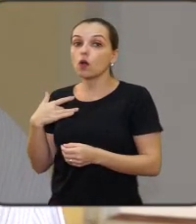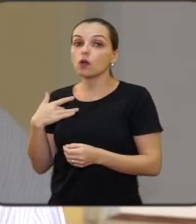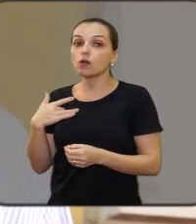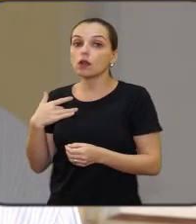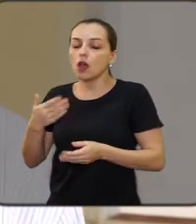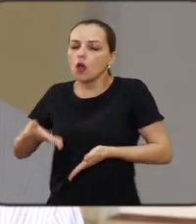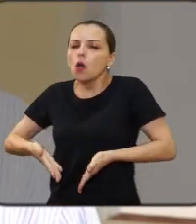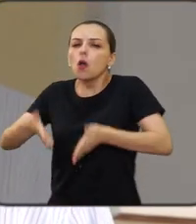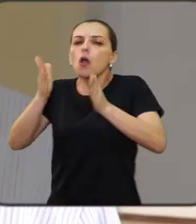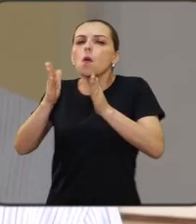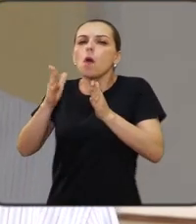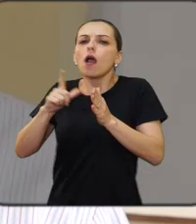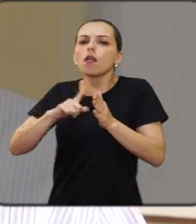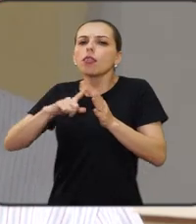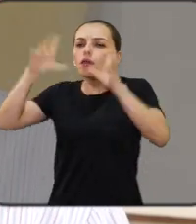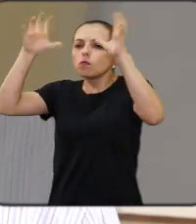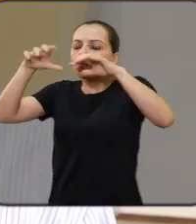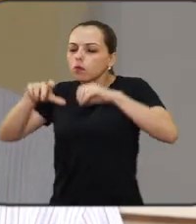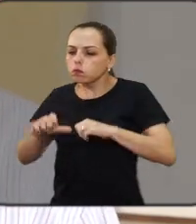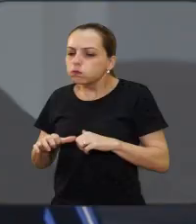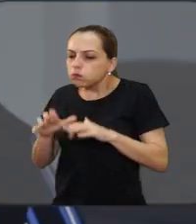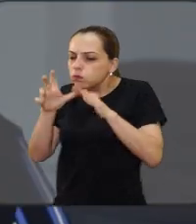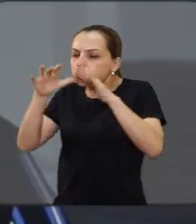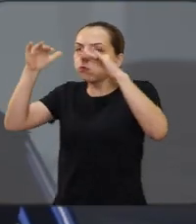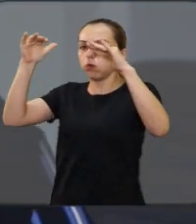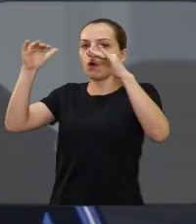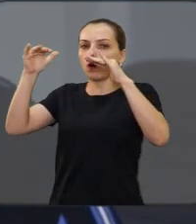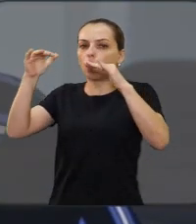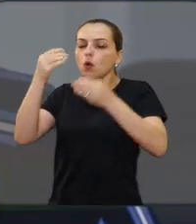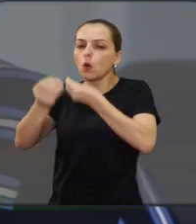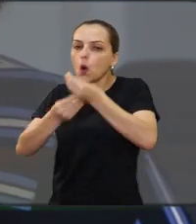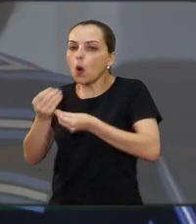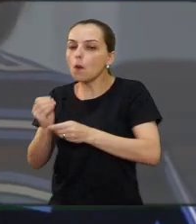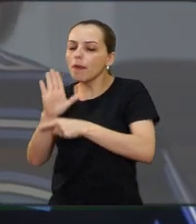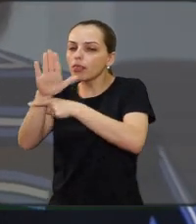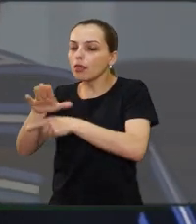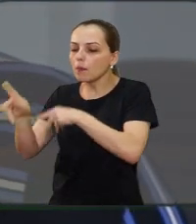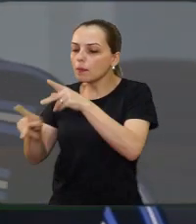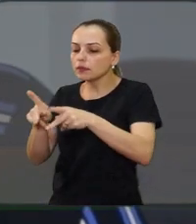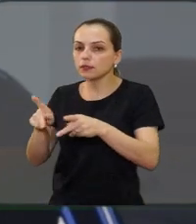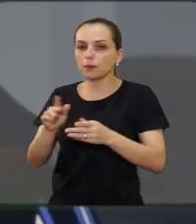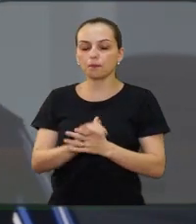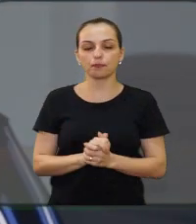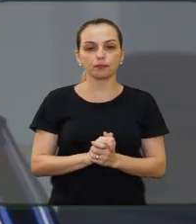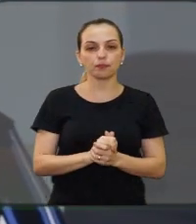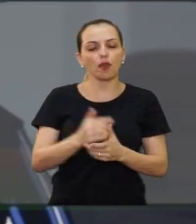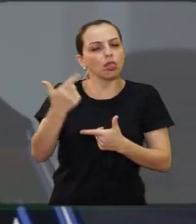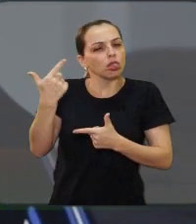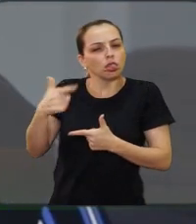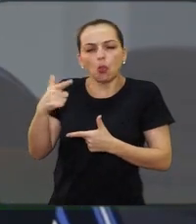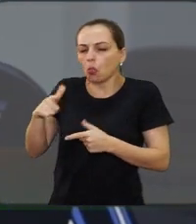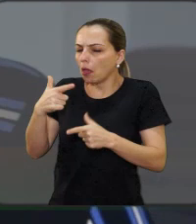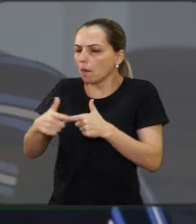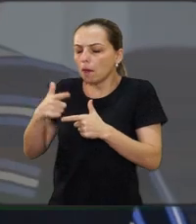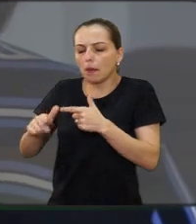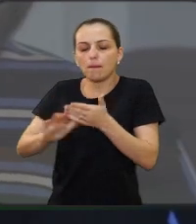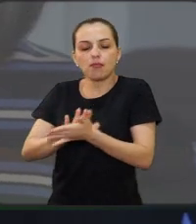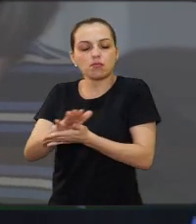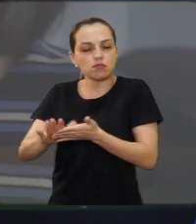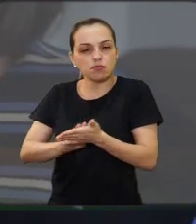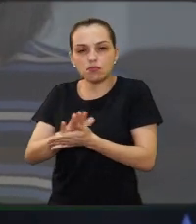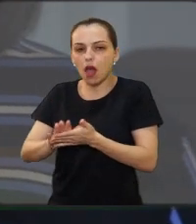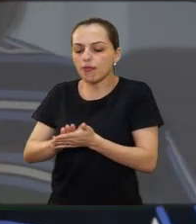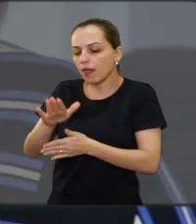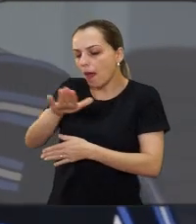está condizente com o atendimento ao público? Nenhum problema. Por sinal, é a nossa maior unidade, que tem o maior